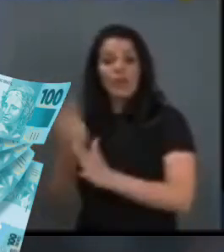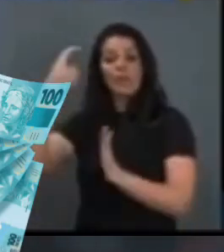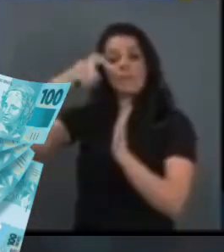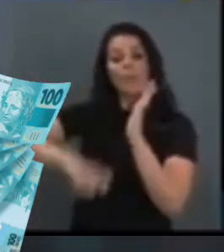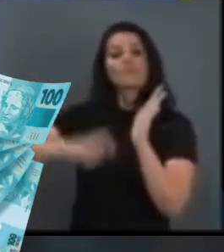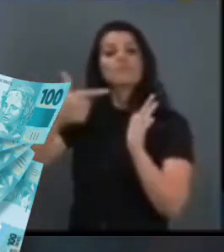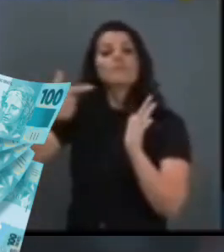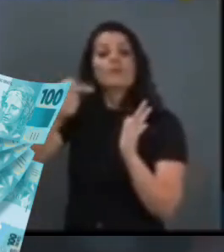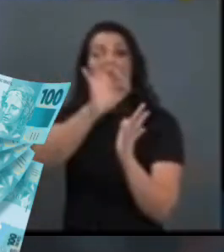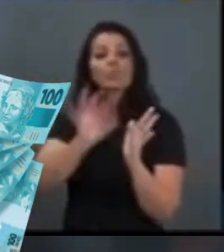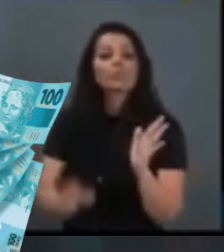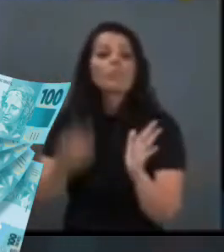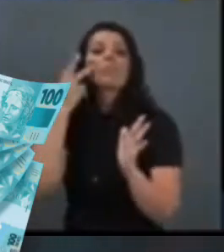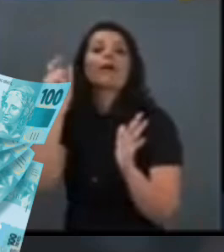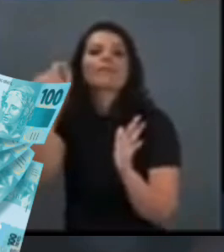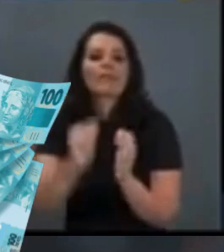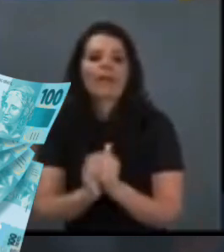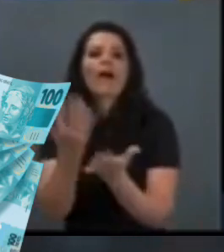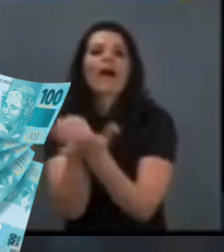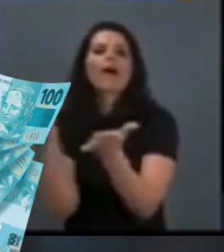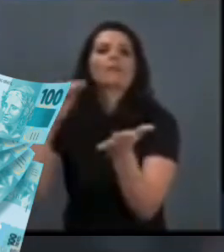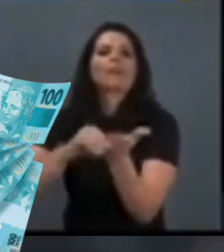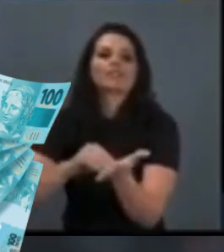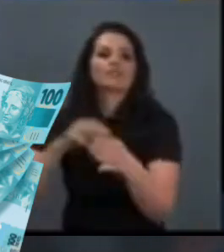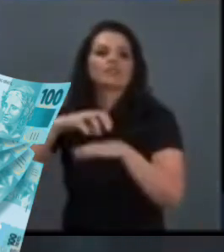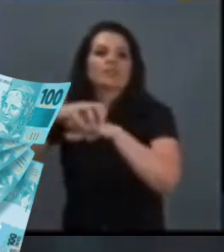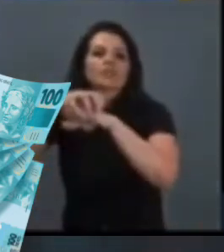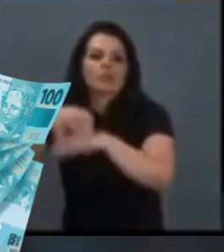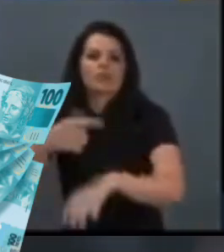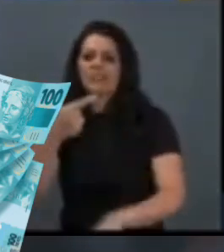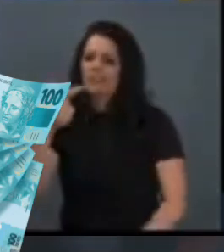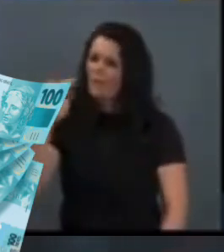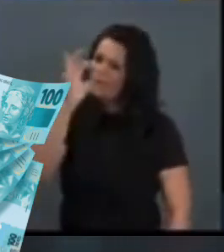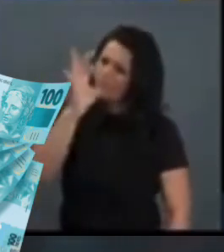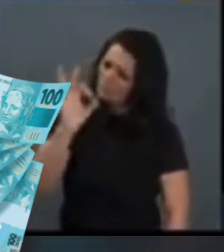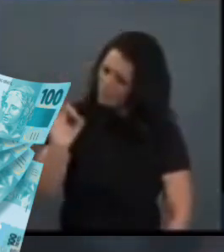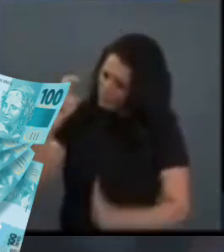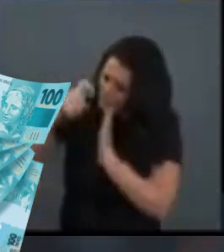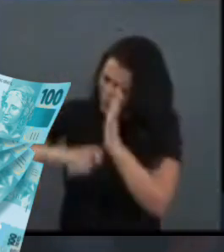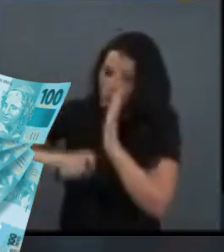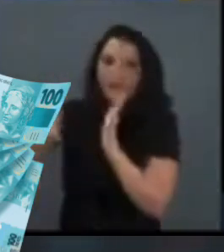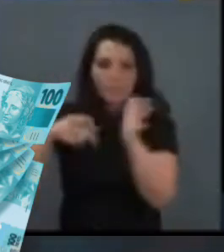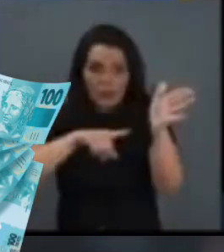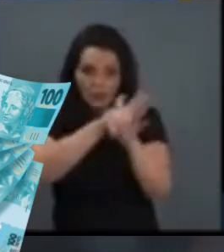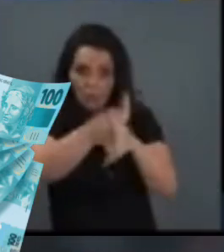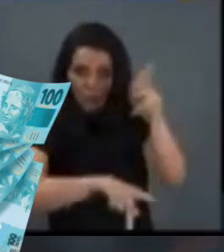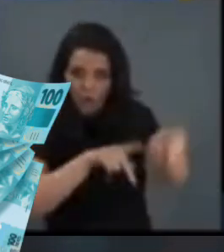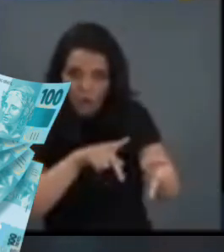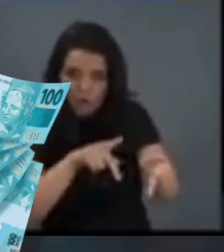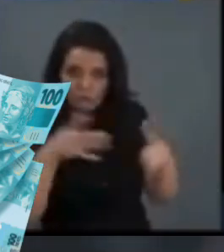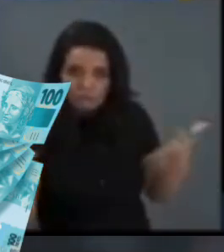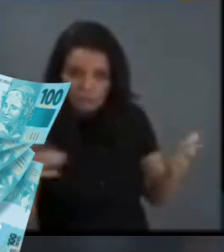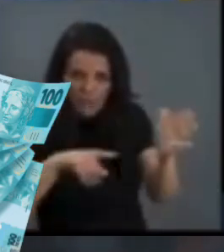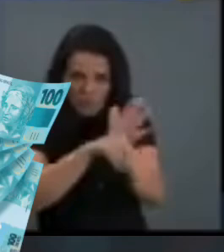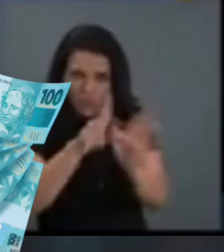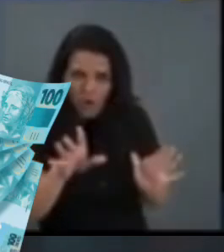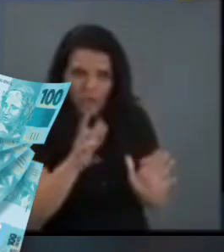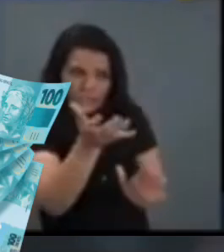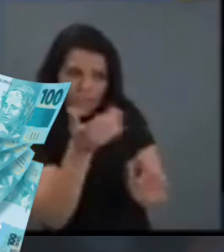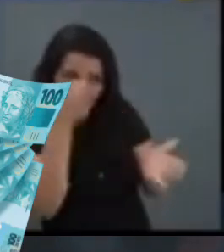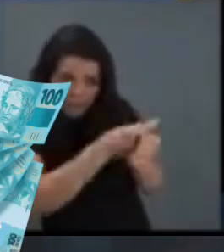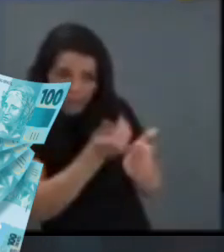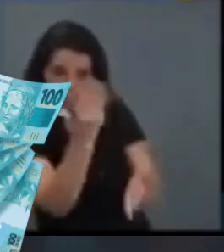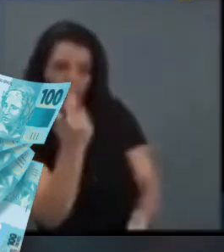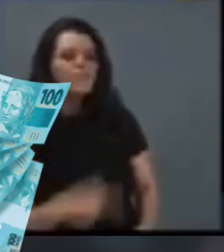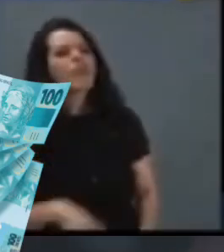de 27% para aplicativo de transporte. 27%. E ele não chega para os trabalhadores, para qualquer um, e pergunta não aqui, vem